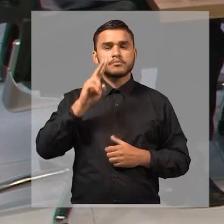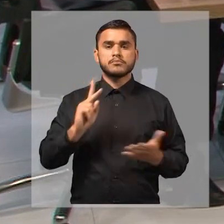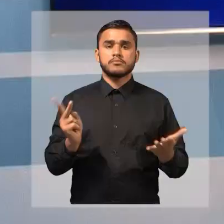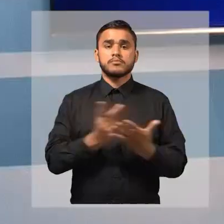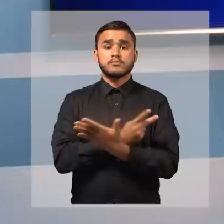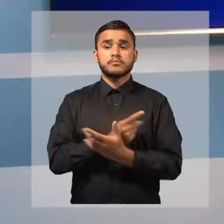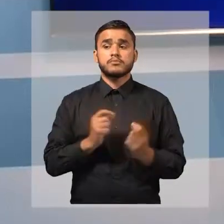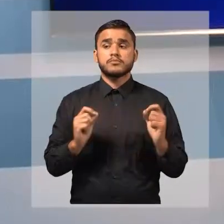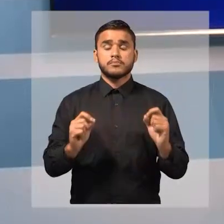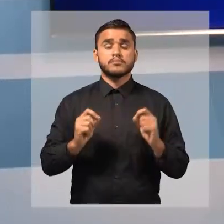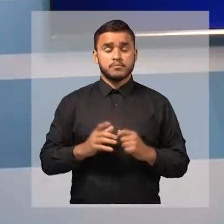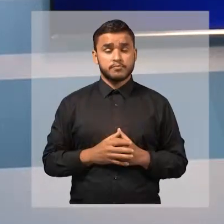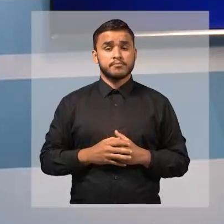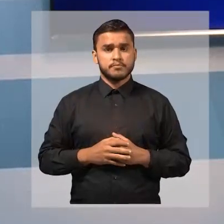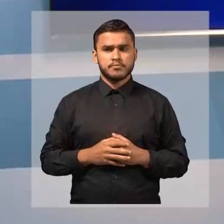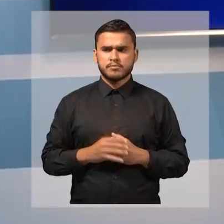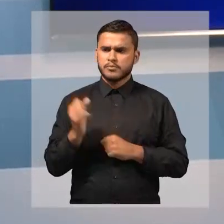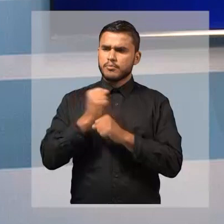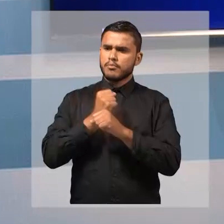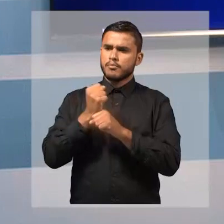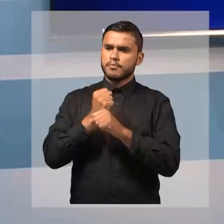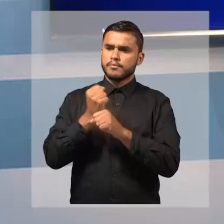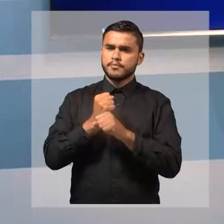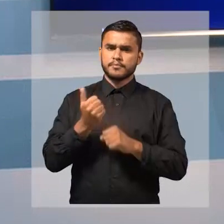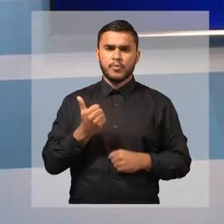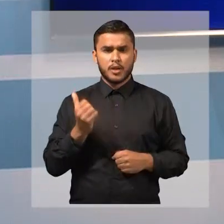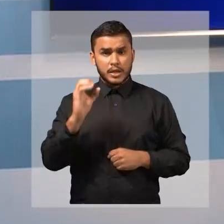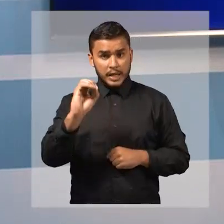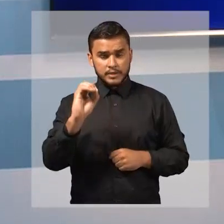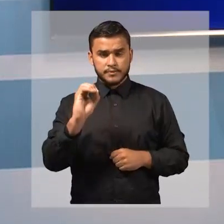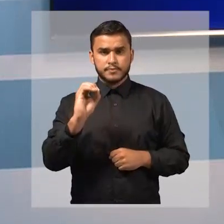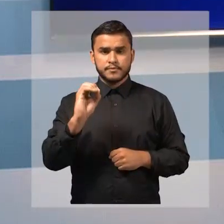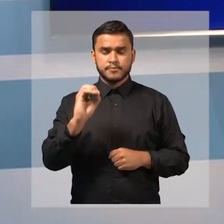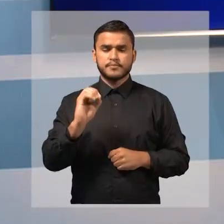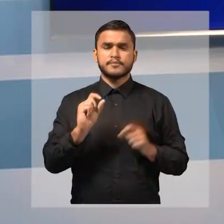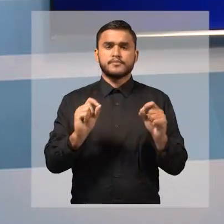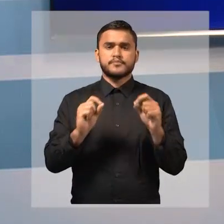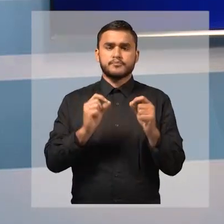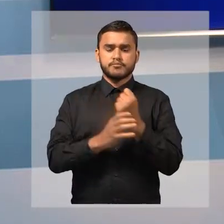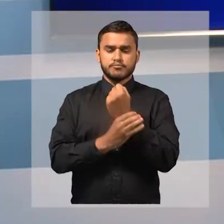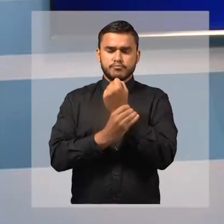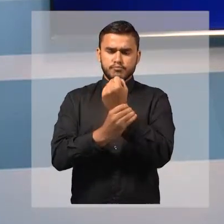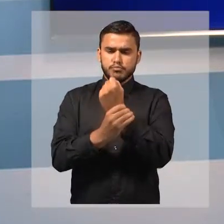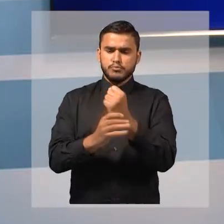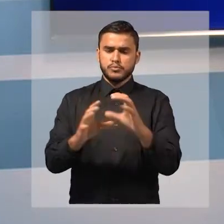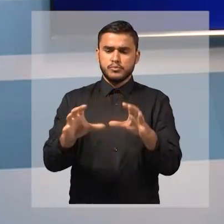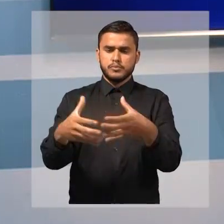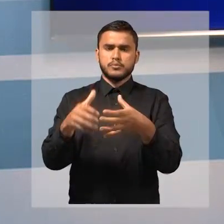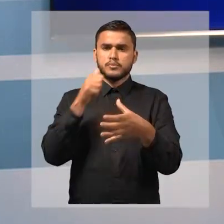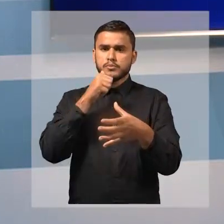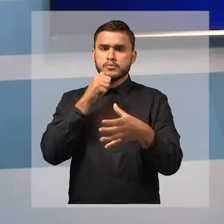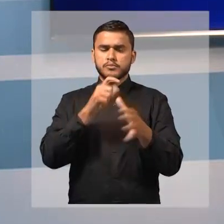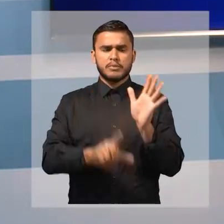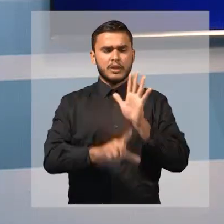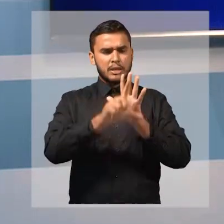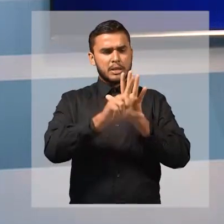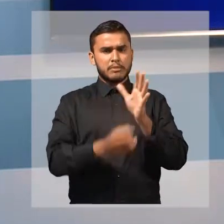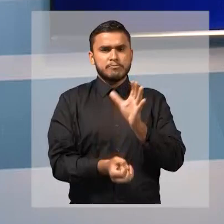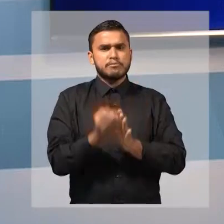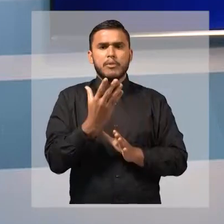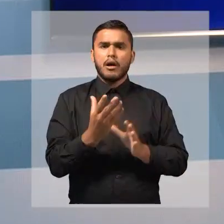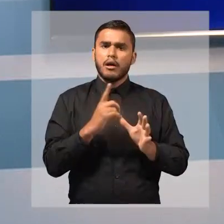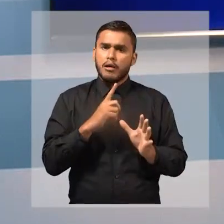ocorre depois de 10 anos de uma luta pela proteção da mulher. Leis já se foi